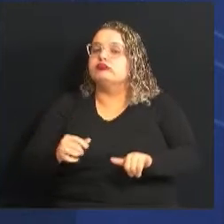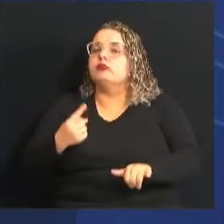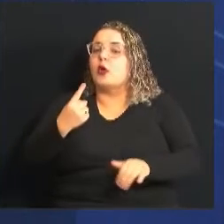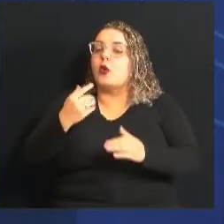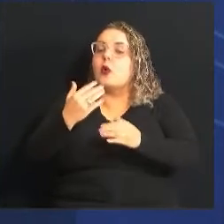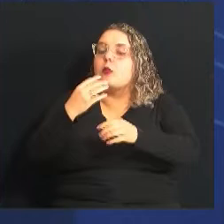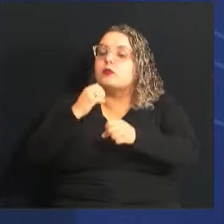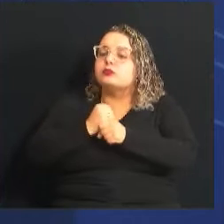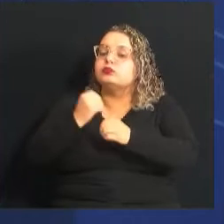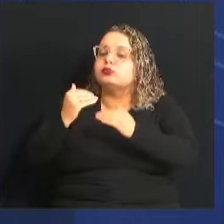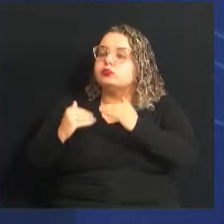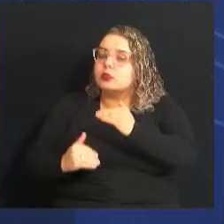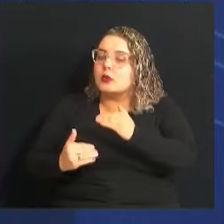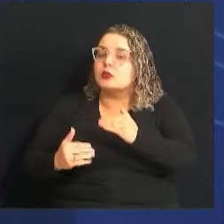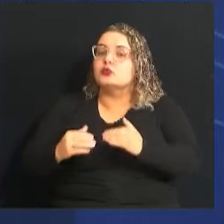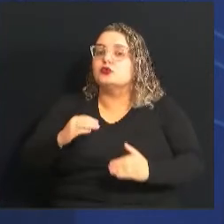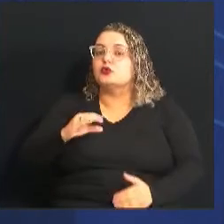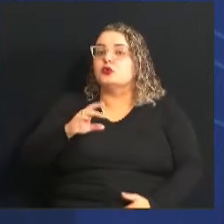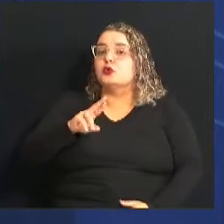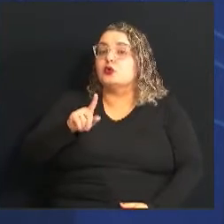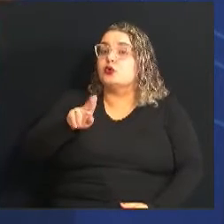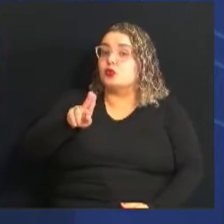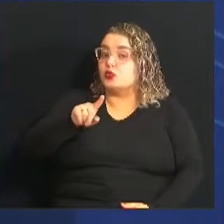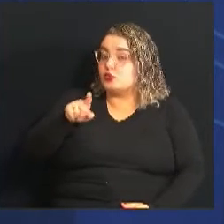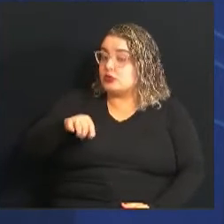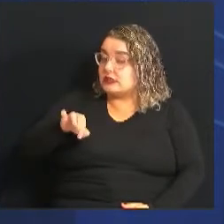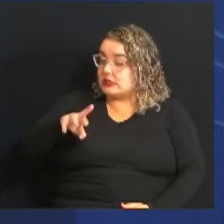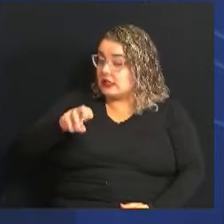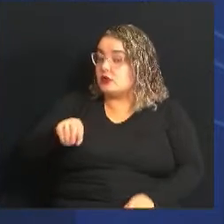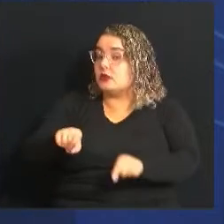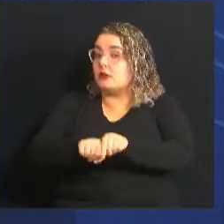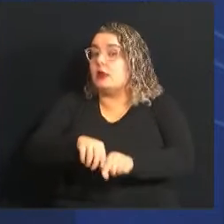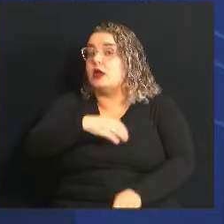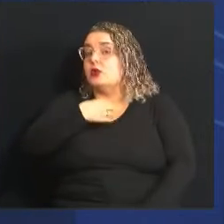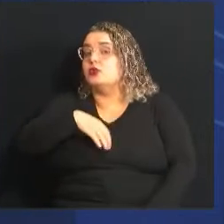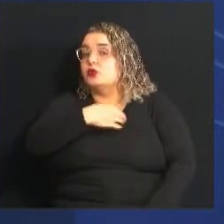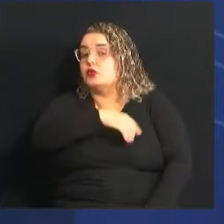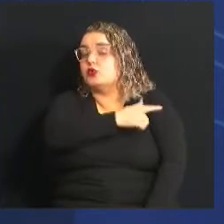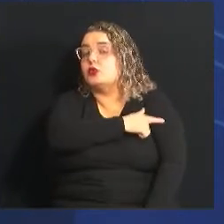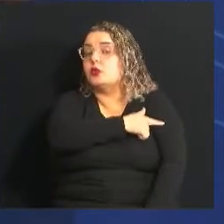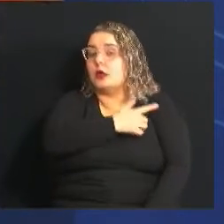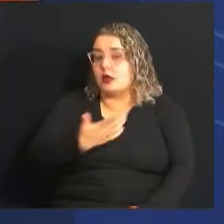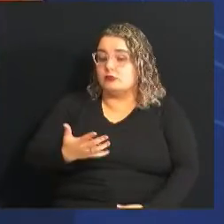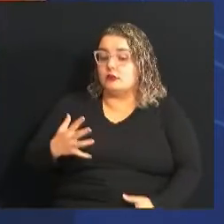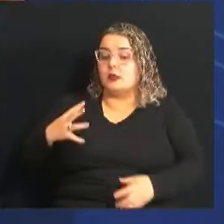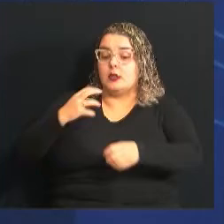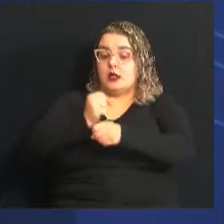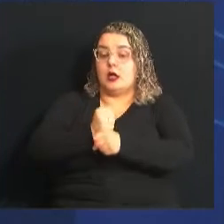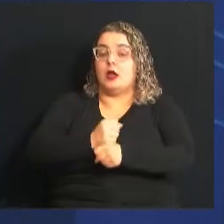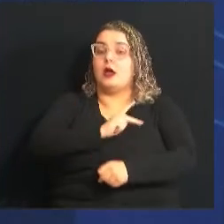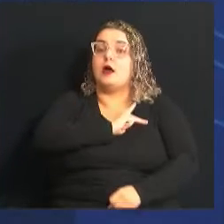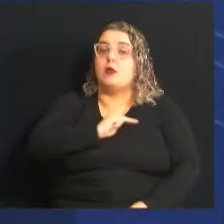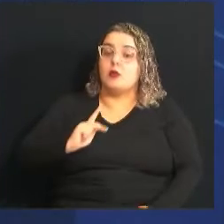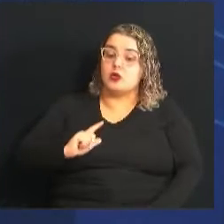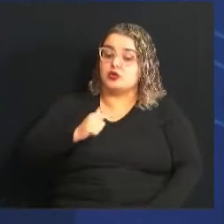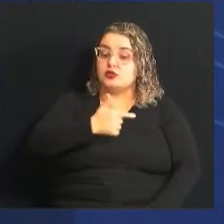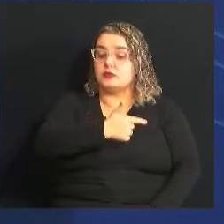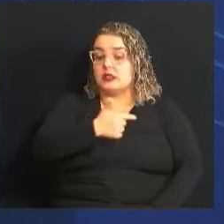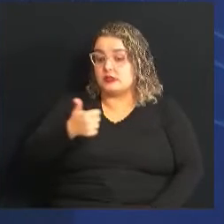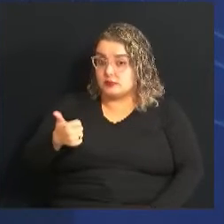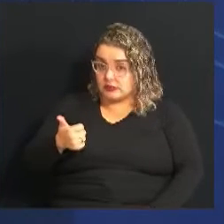atrás apenas do Cruzeiro e do Grêmio. Na classificação geral, a Ponte é a 12ª colocada,